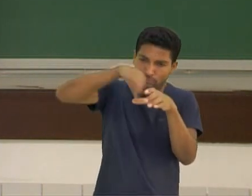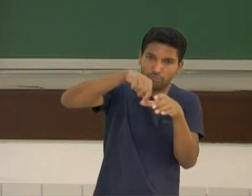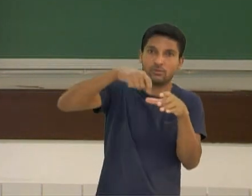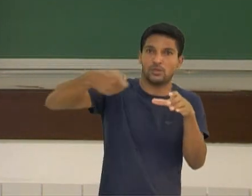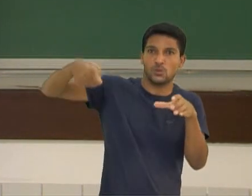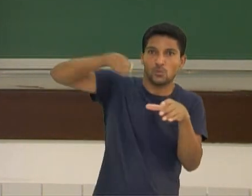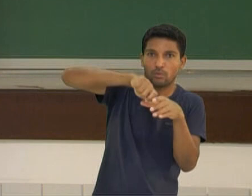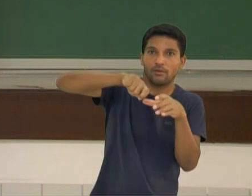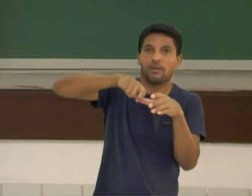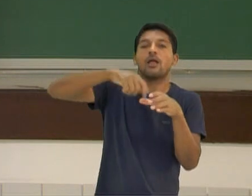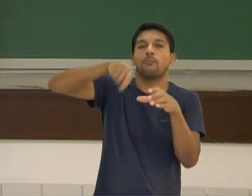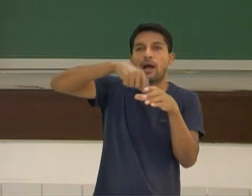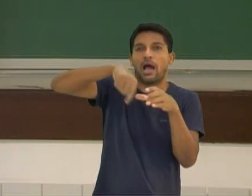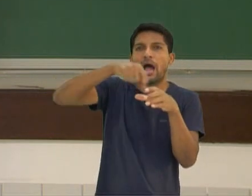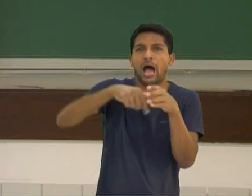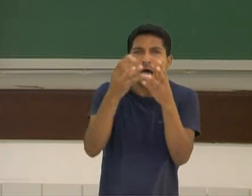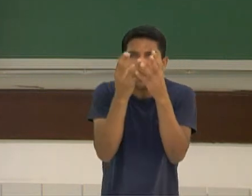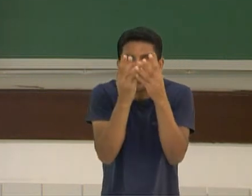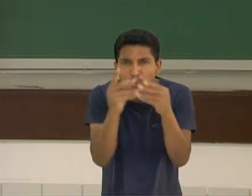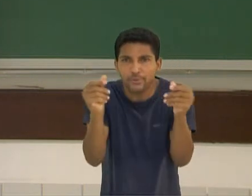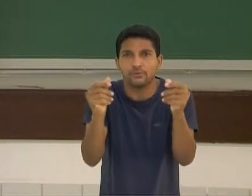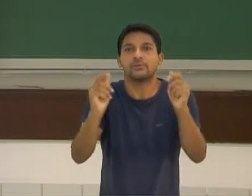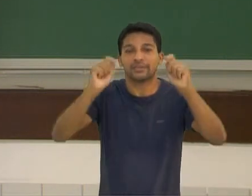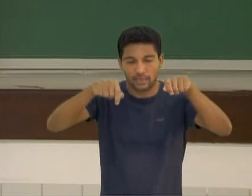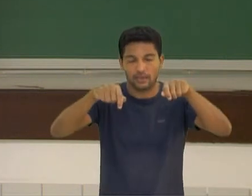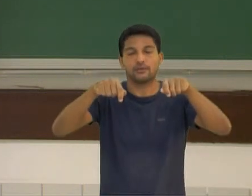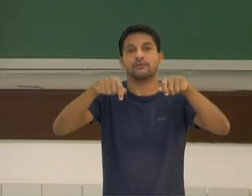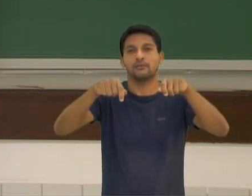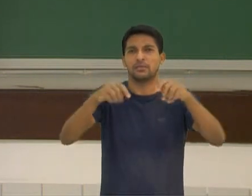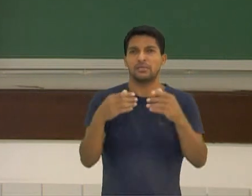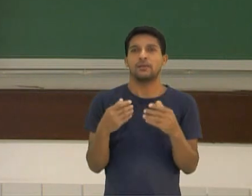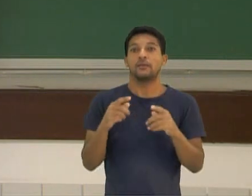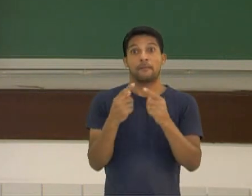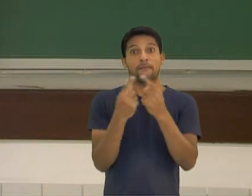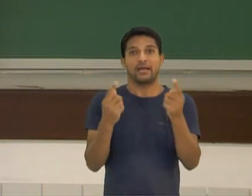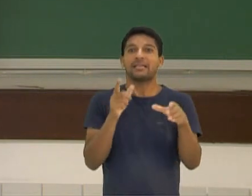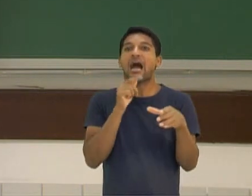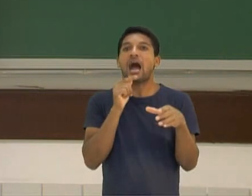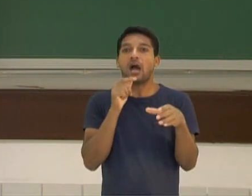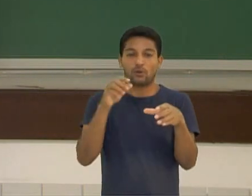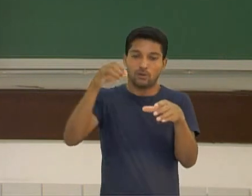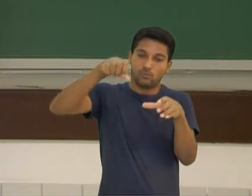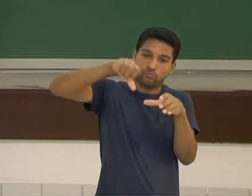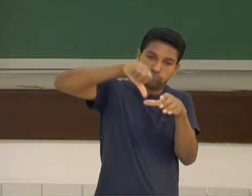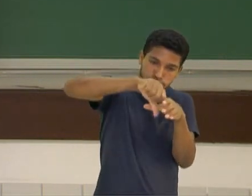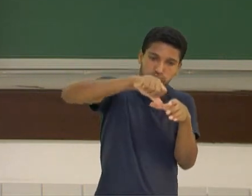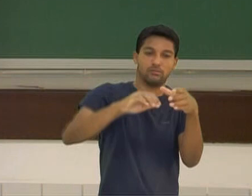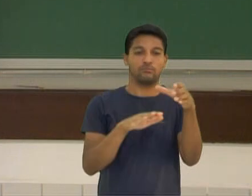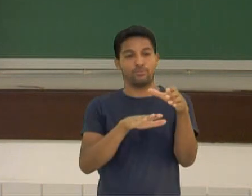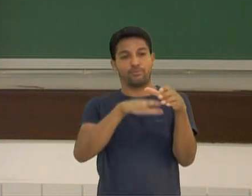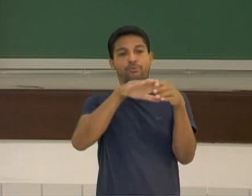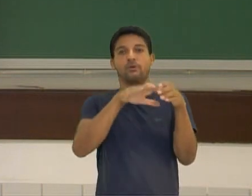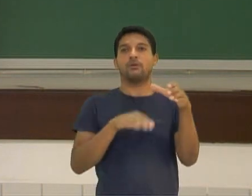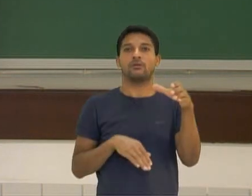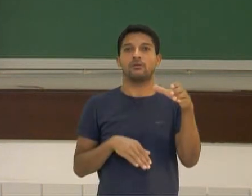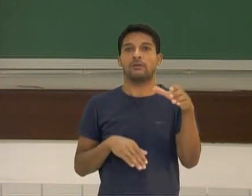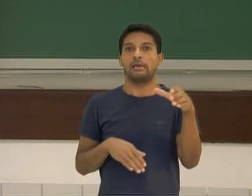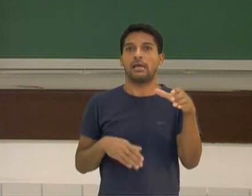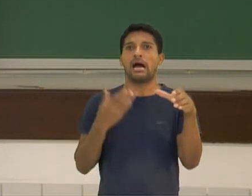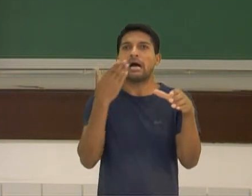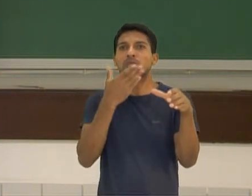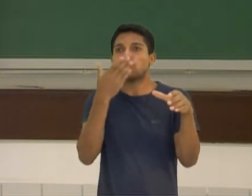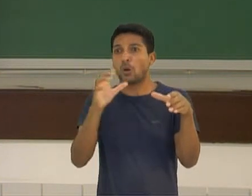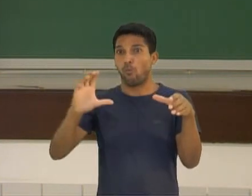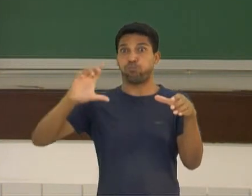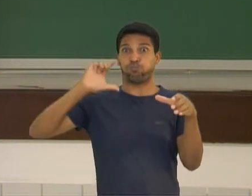mas eu não posso colocar qualquer quantidade de açúcar num copo d'água que vai ser dissolvido. Existe uma capacidade, um